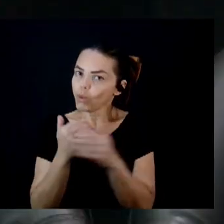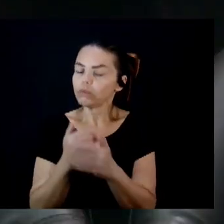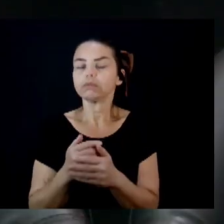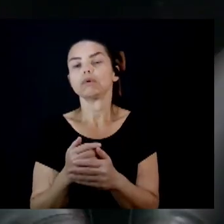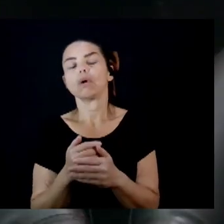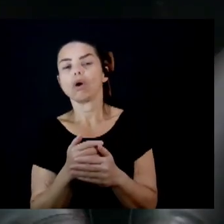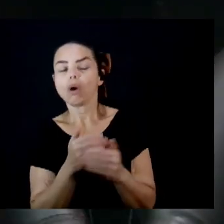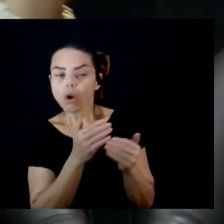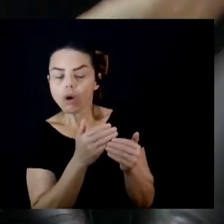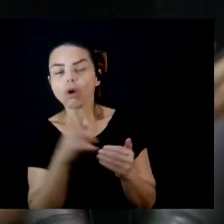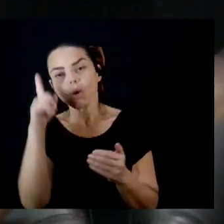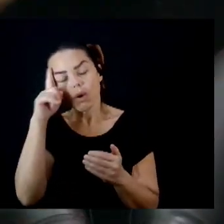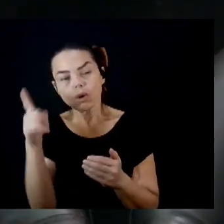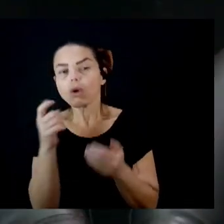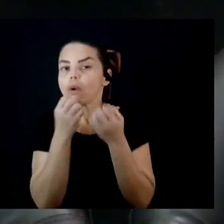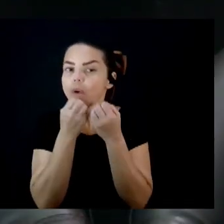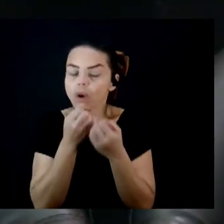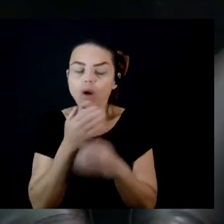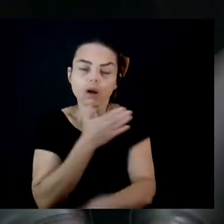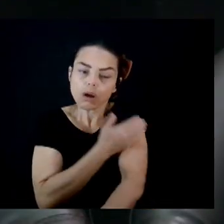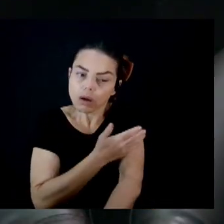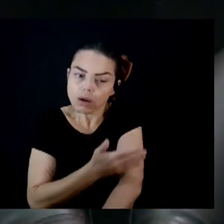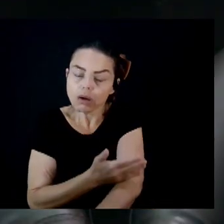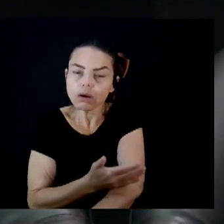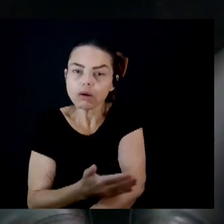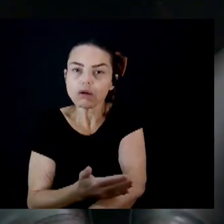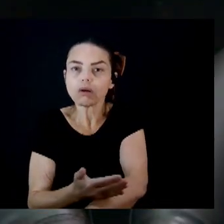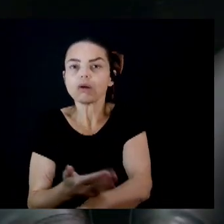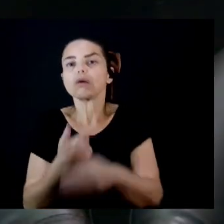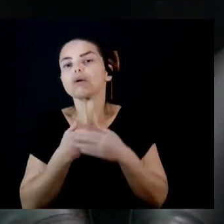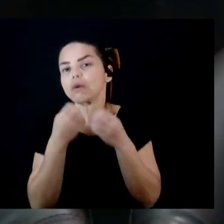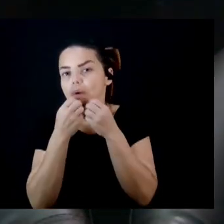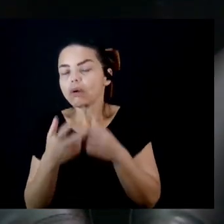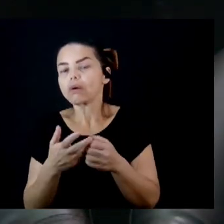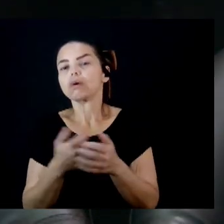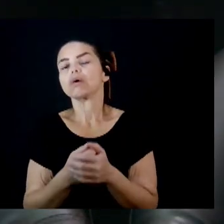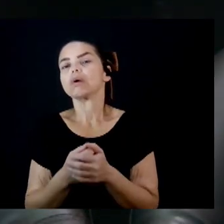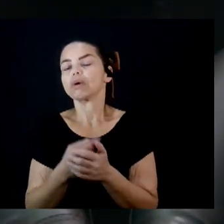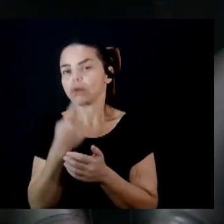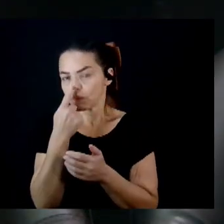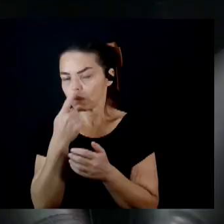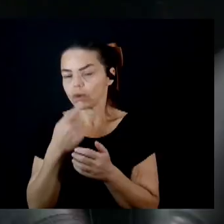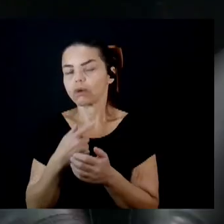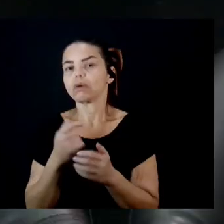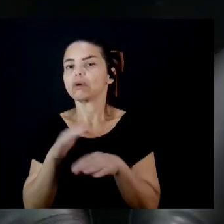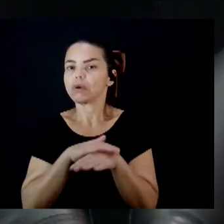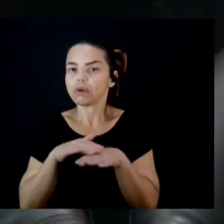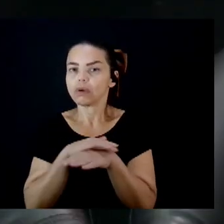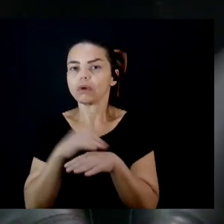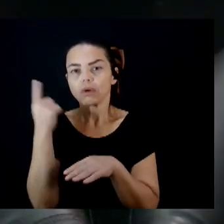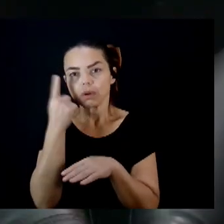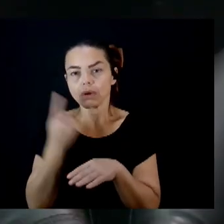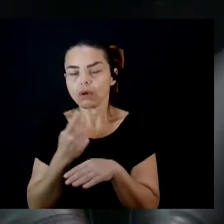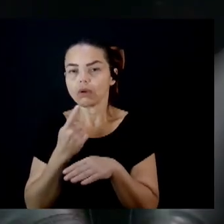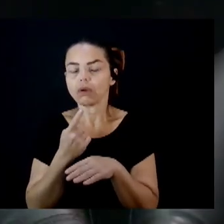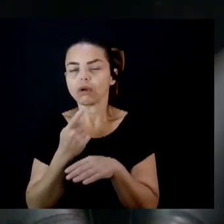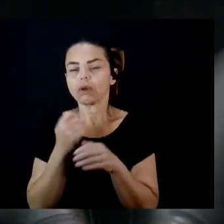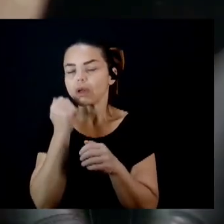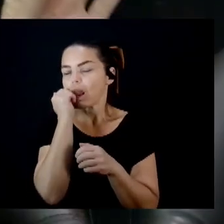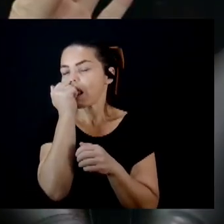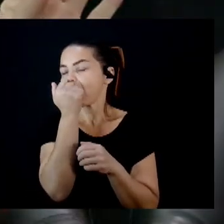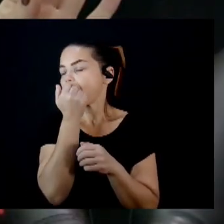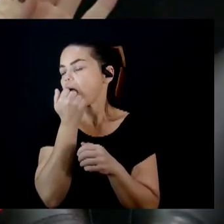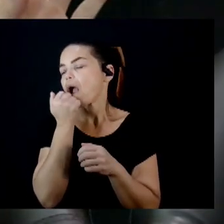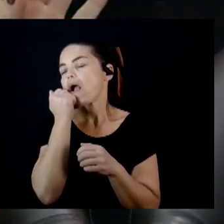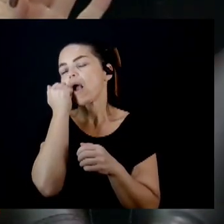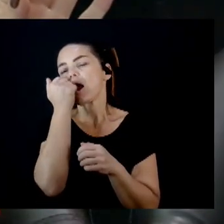com essa cordialidade, com a intimidade. Eu falo, Mirna, muito sobre o beijo de 6 segundos.